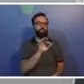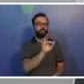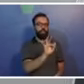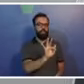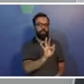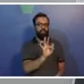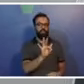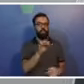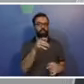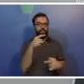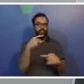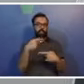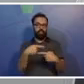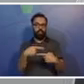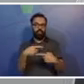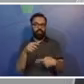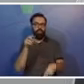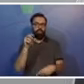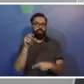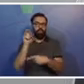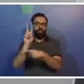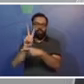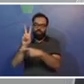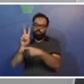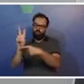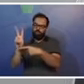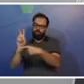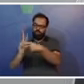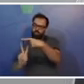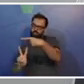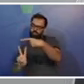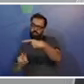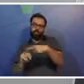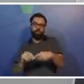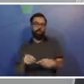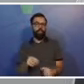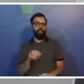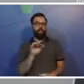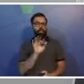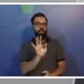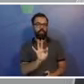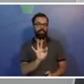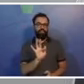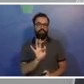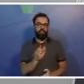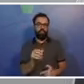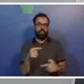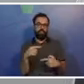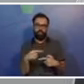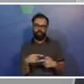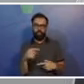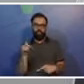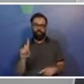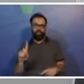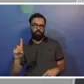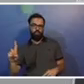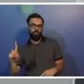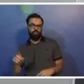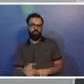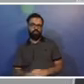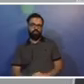Portanto, meu f vale 22 dividido por 2, 11.